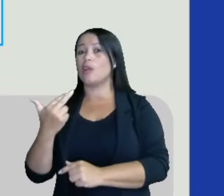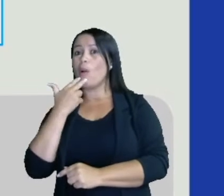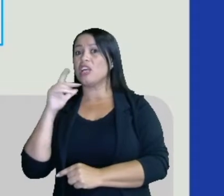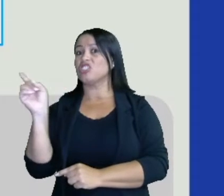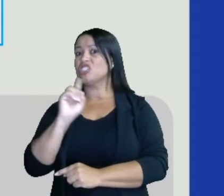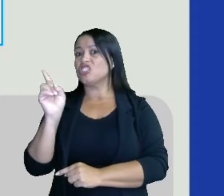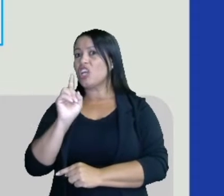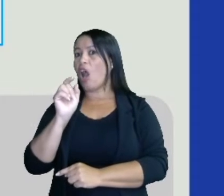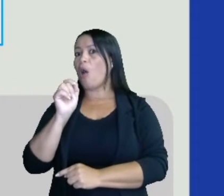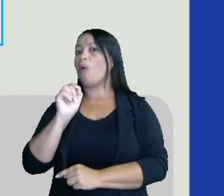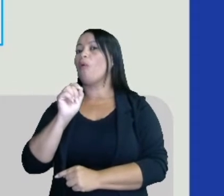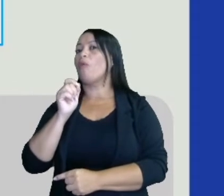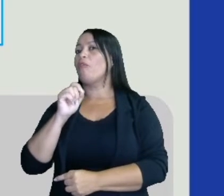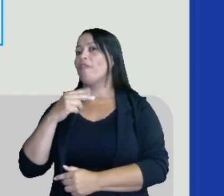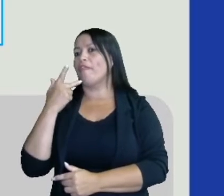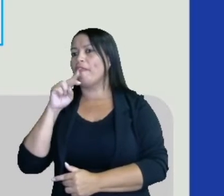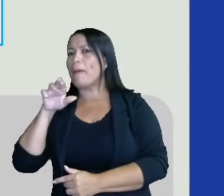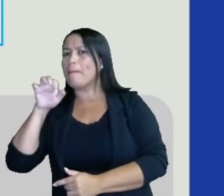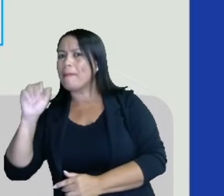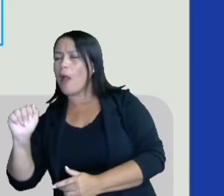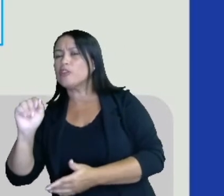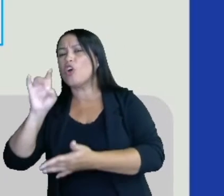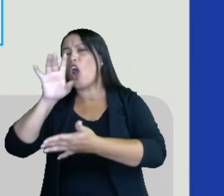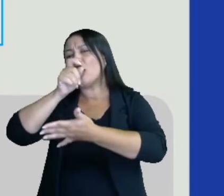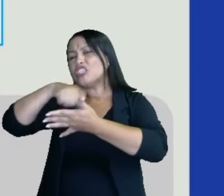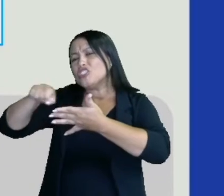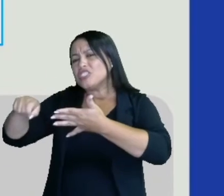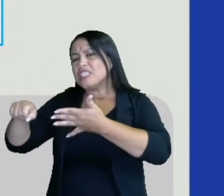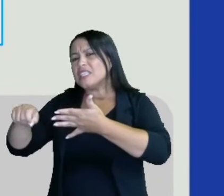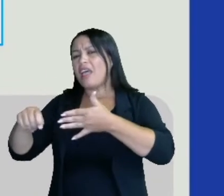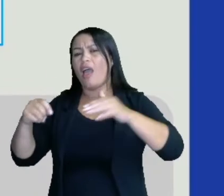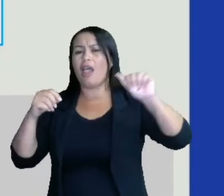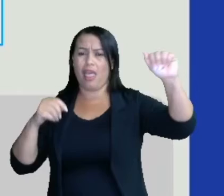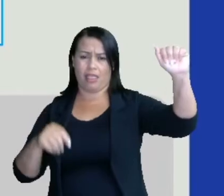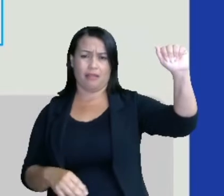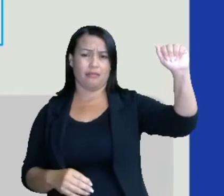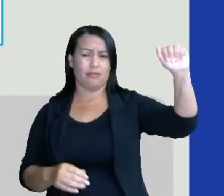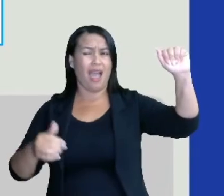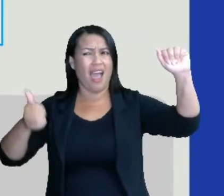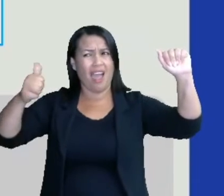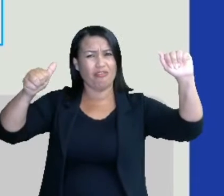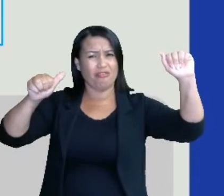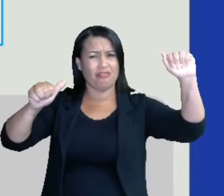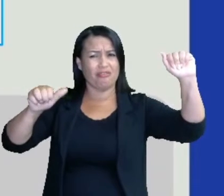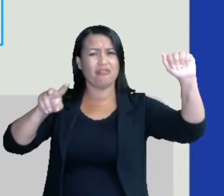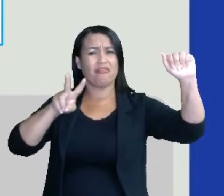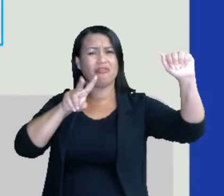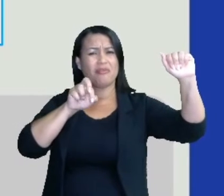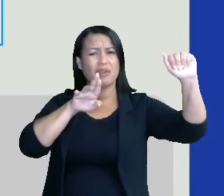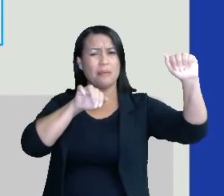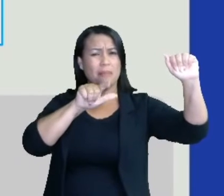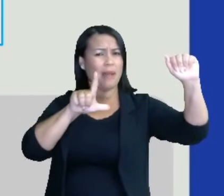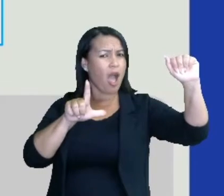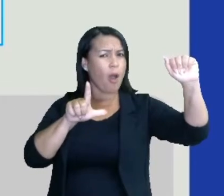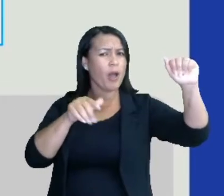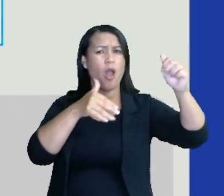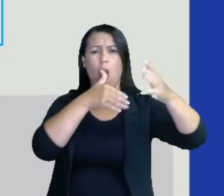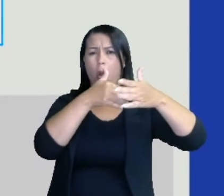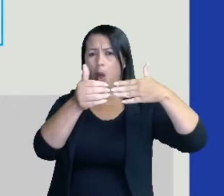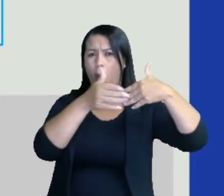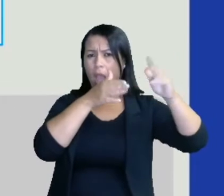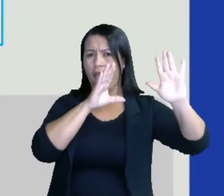língua escrita. E aí, vamos analisar essa letra A. A verbal utiliza qualquer código para